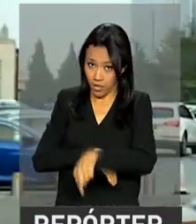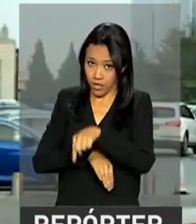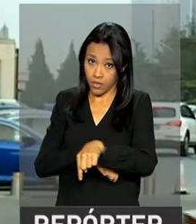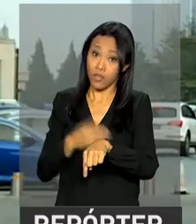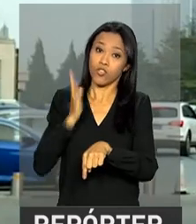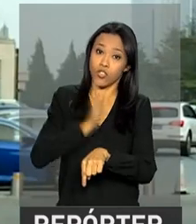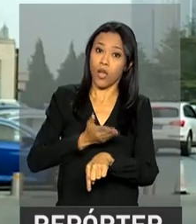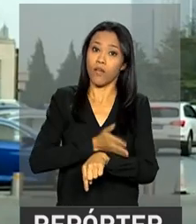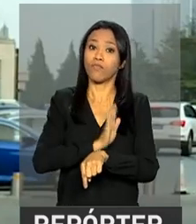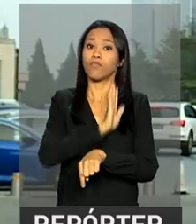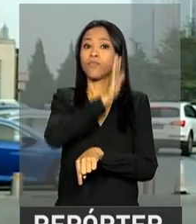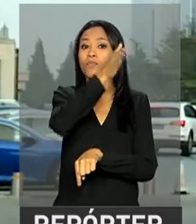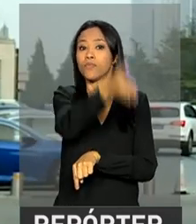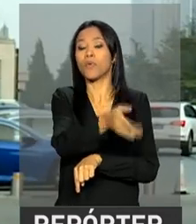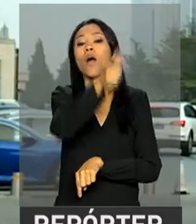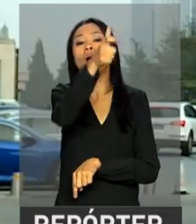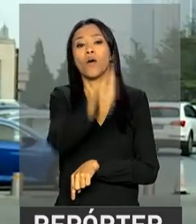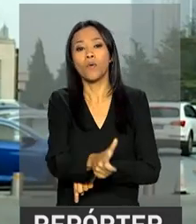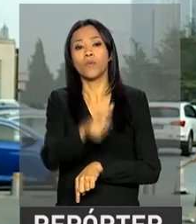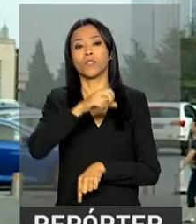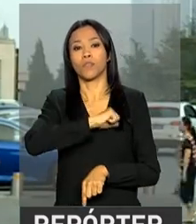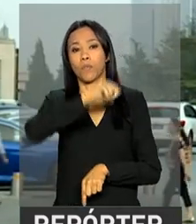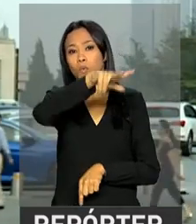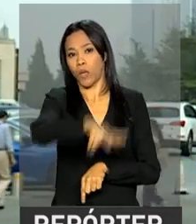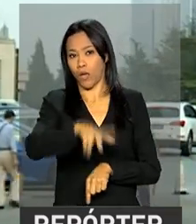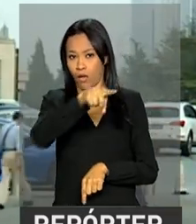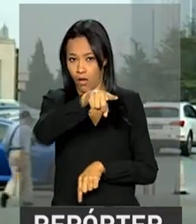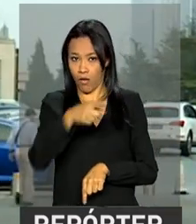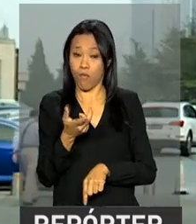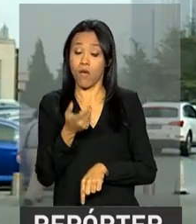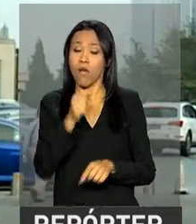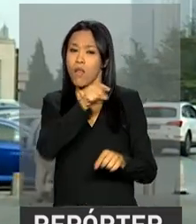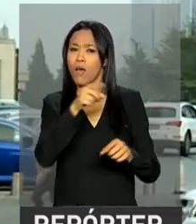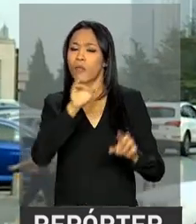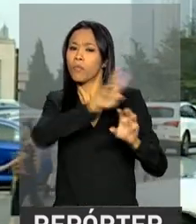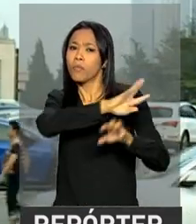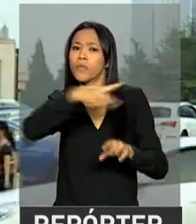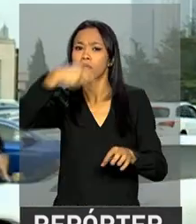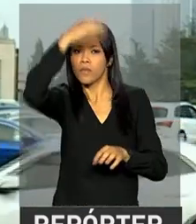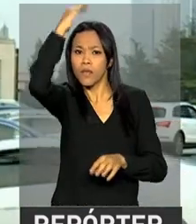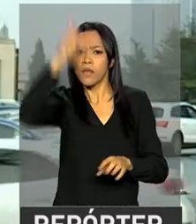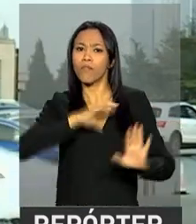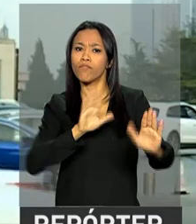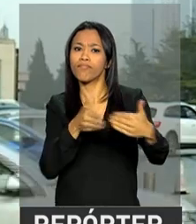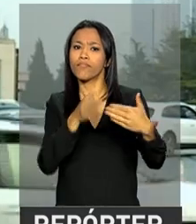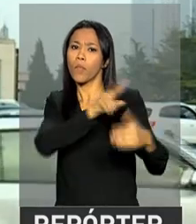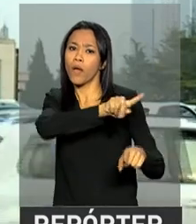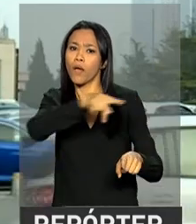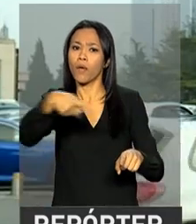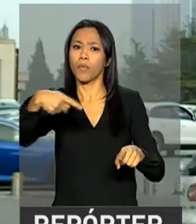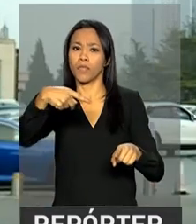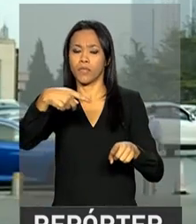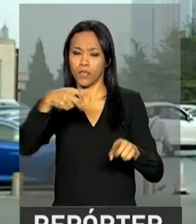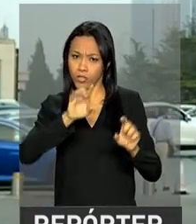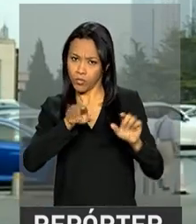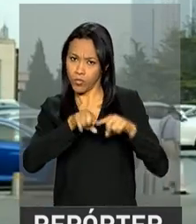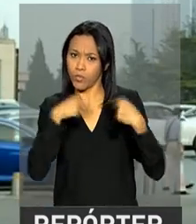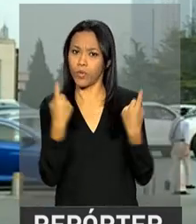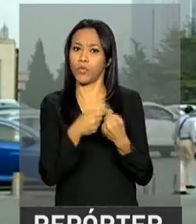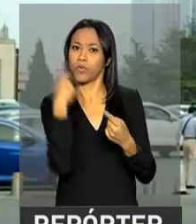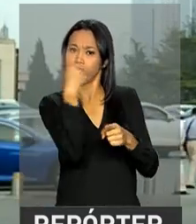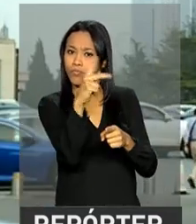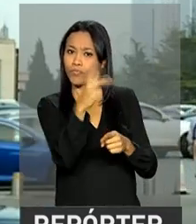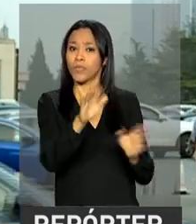já produziu resultados. Em escala em Portugal, Michel Temer se reuniu com o presidente Marcelo Rebelo e, na parada